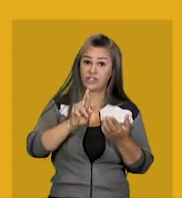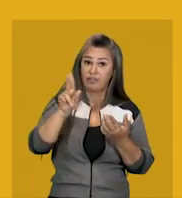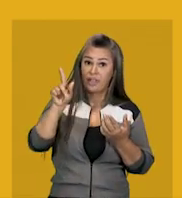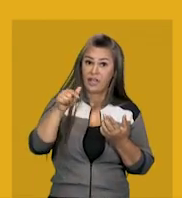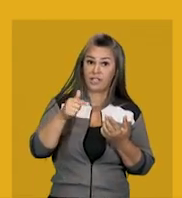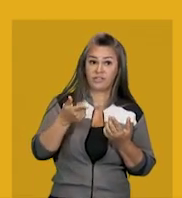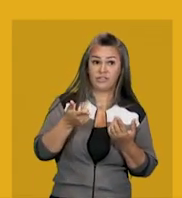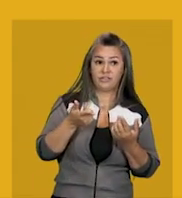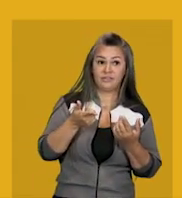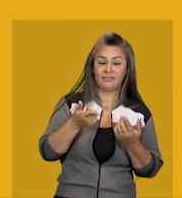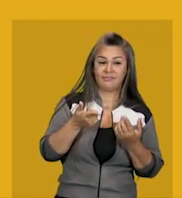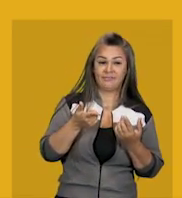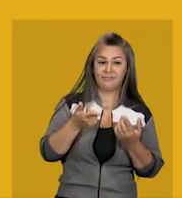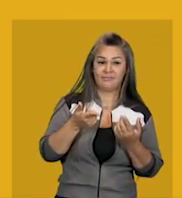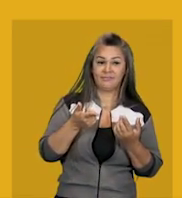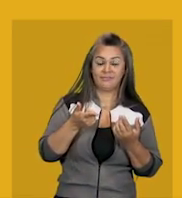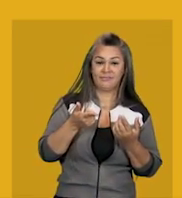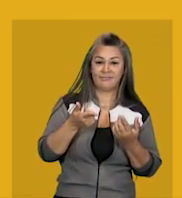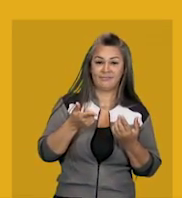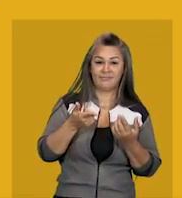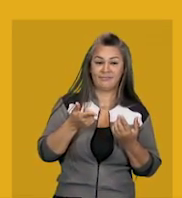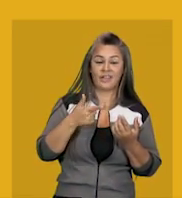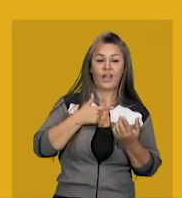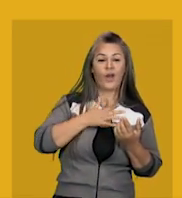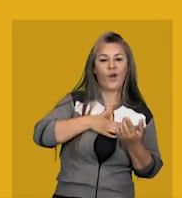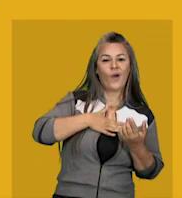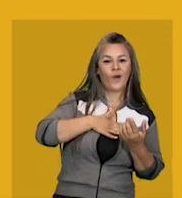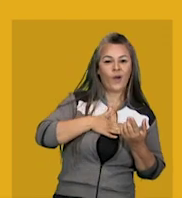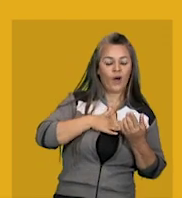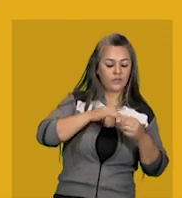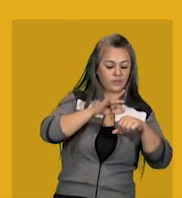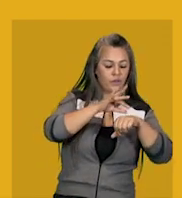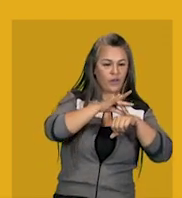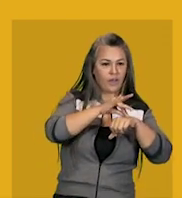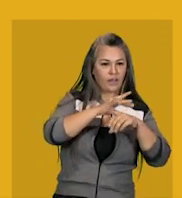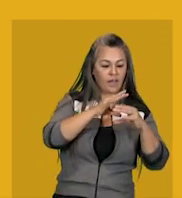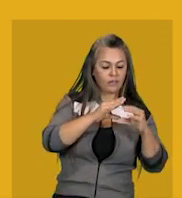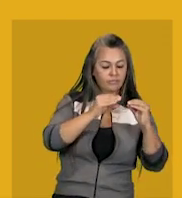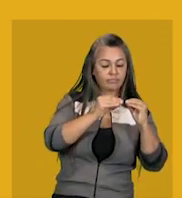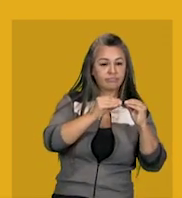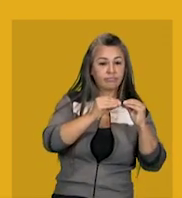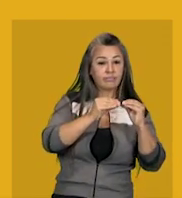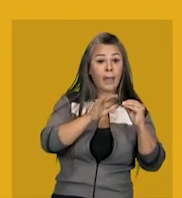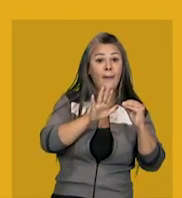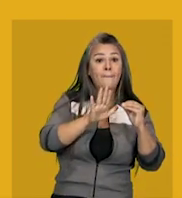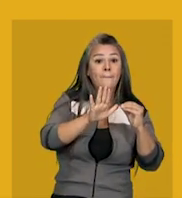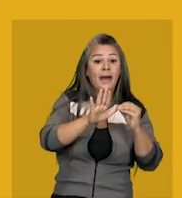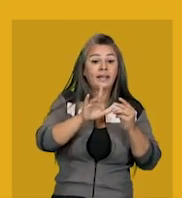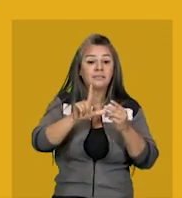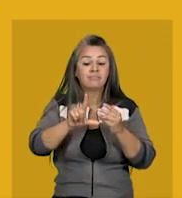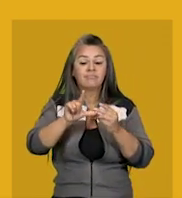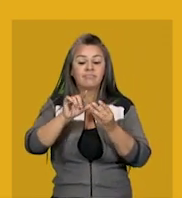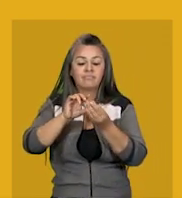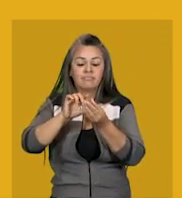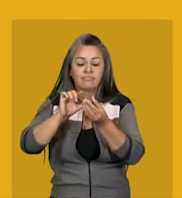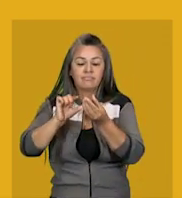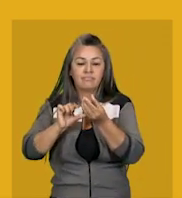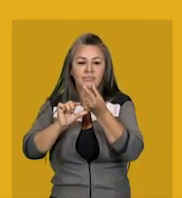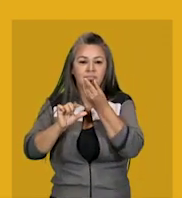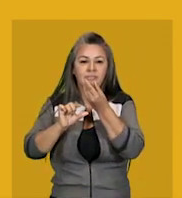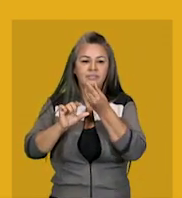e. É outra oração com outro sentido, percebe? Alternativa, o nome já fala, uma coisa ou